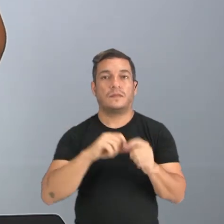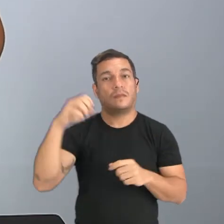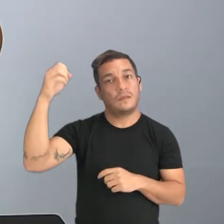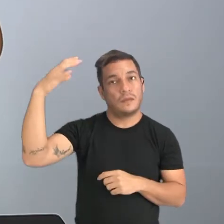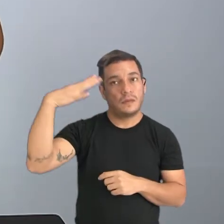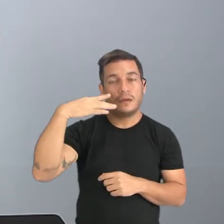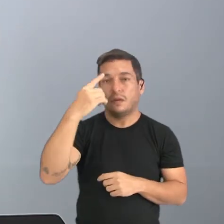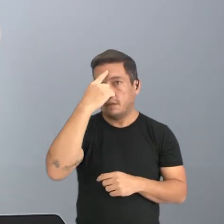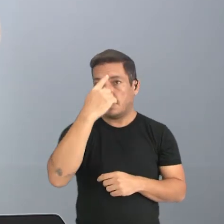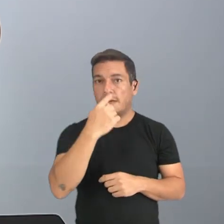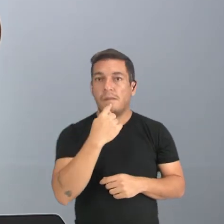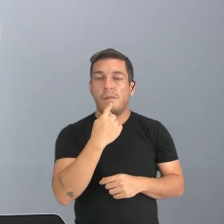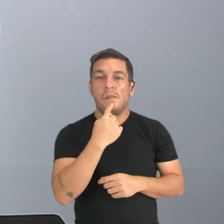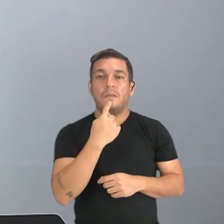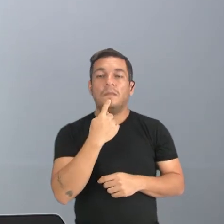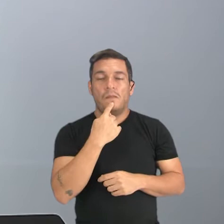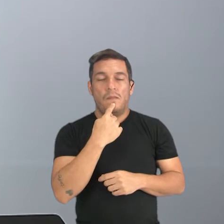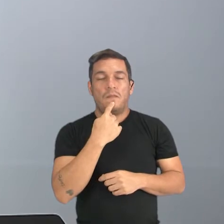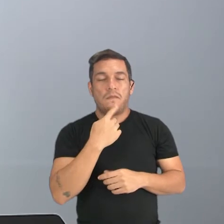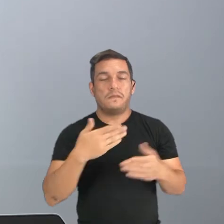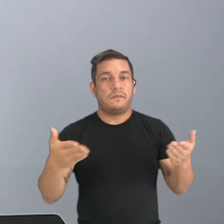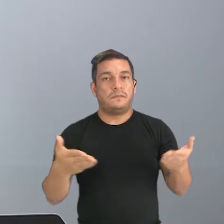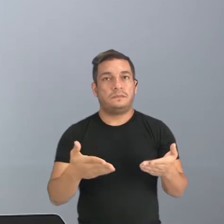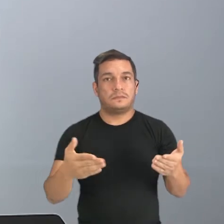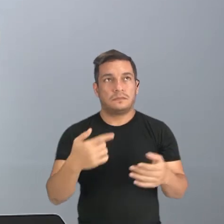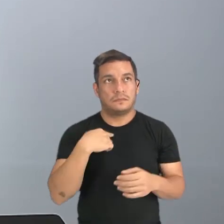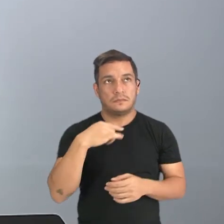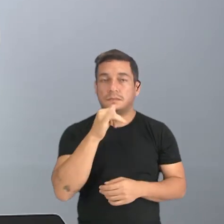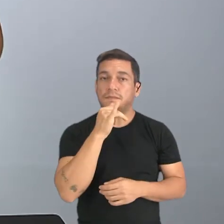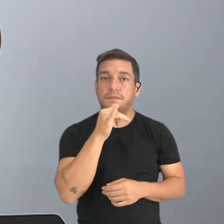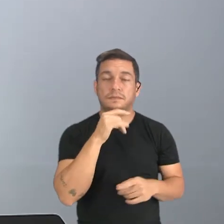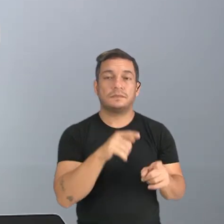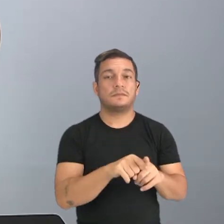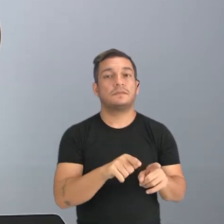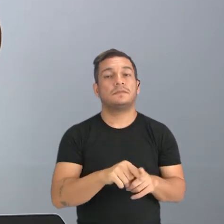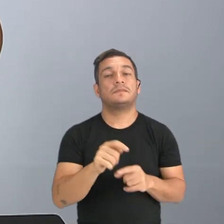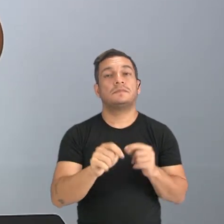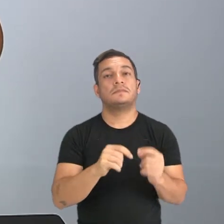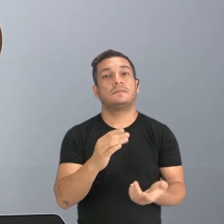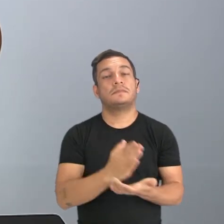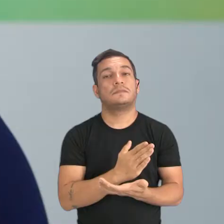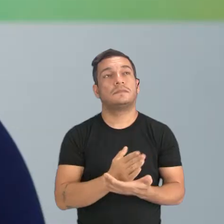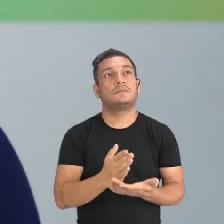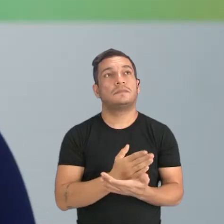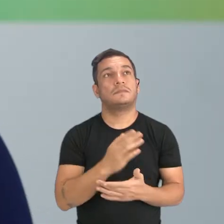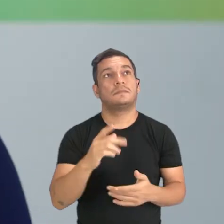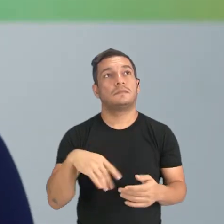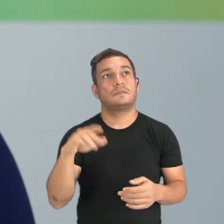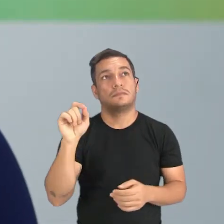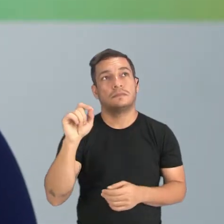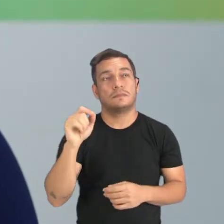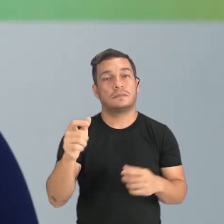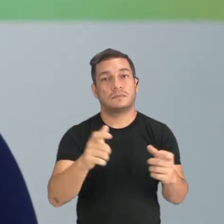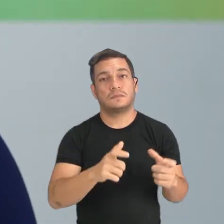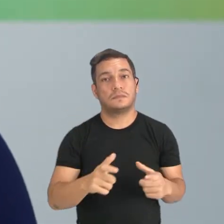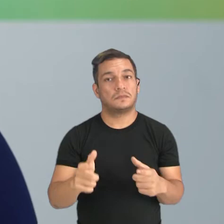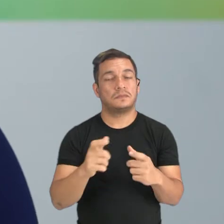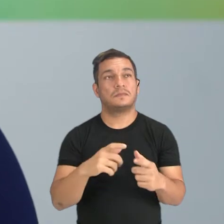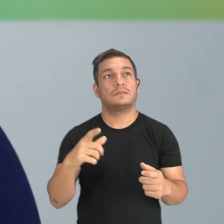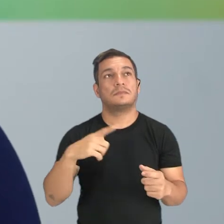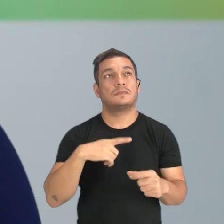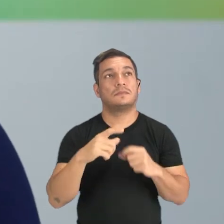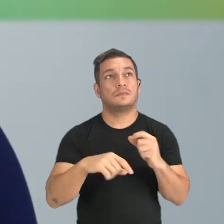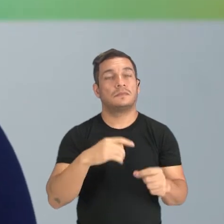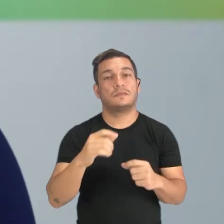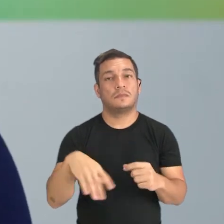recebe, vamos ver agora um bom exemplo de algumas superfícies que refletem a luz do